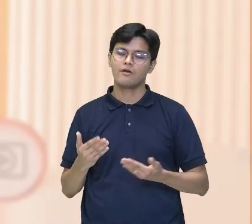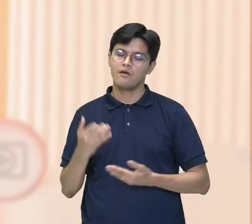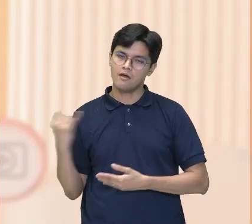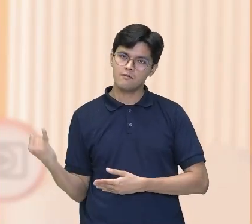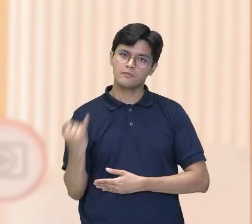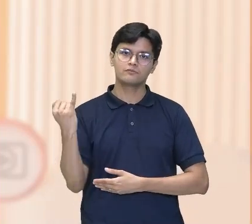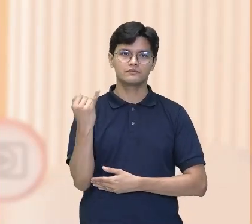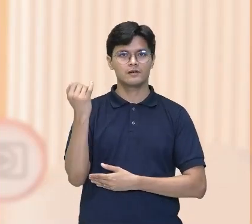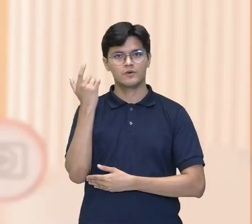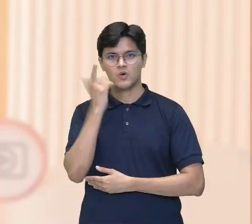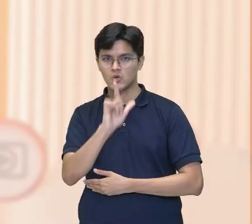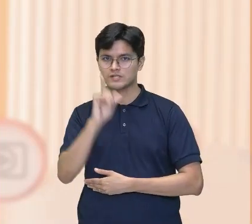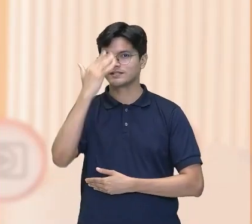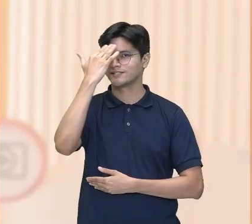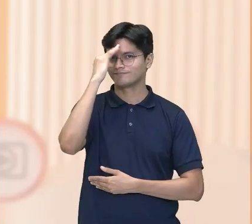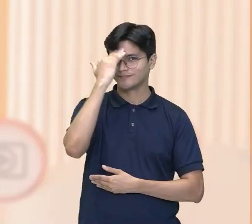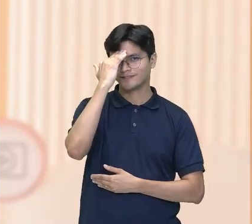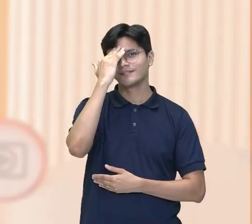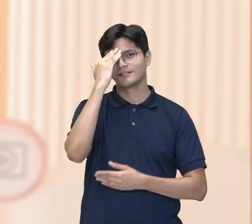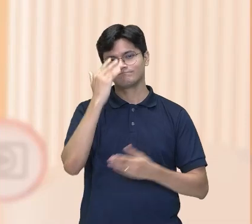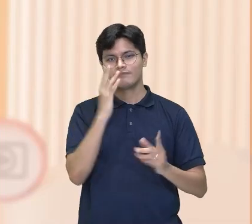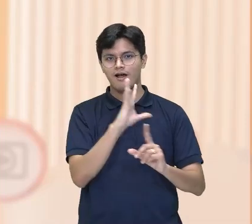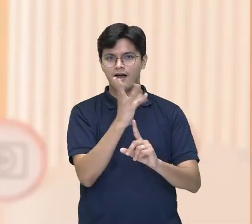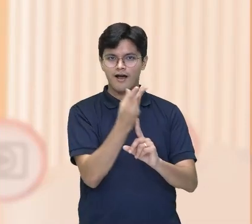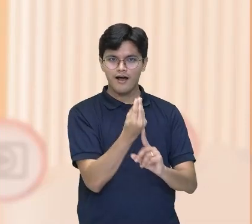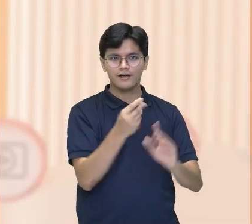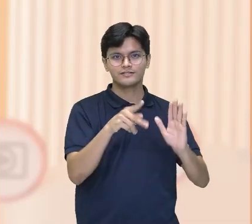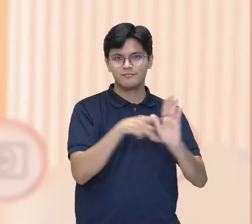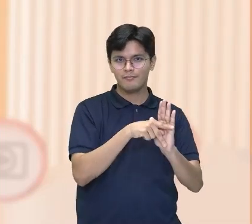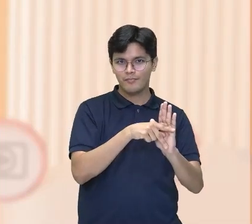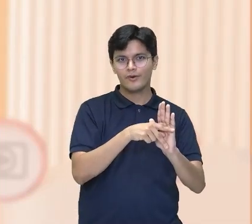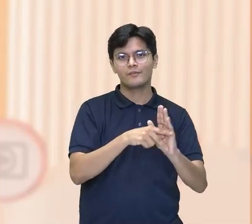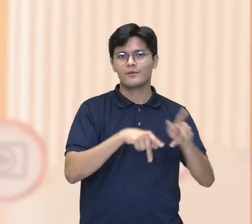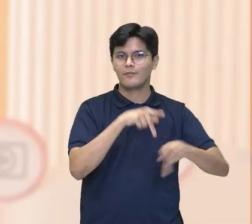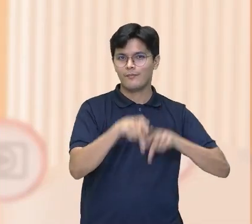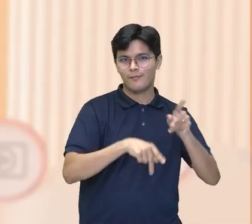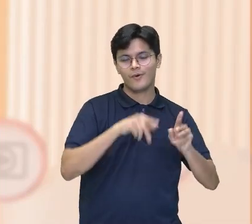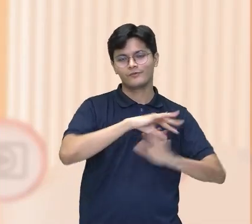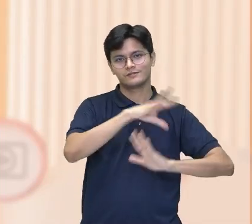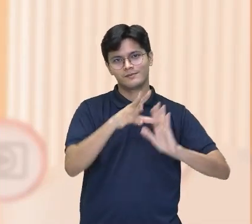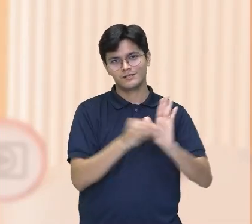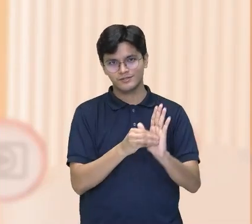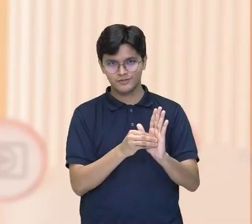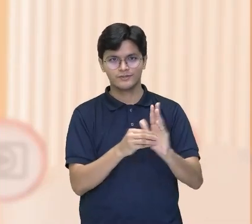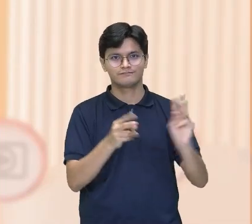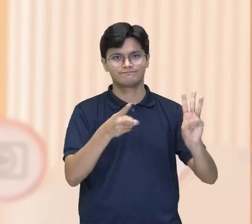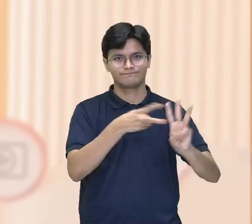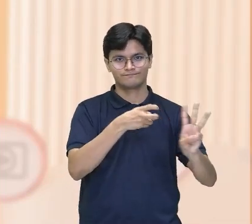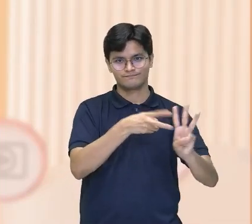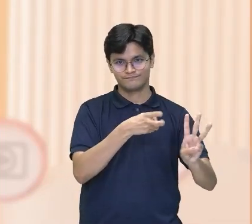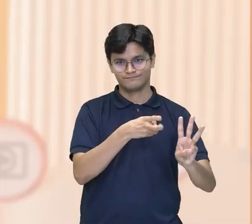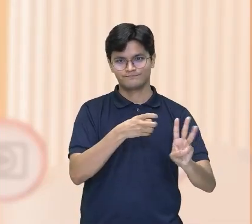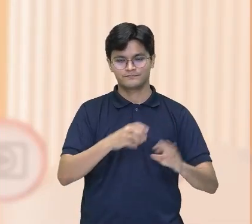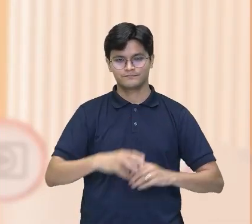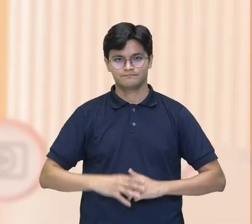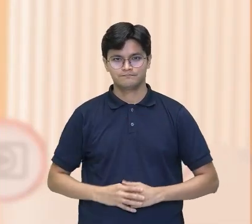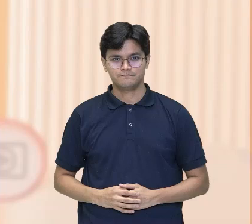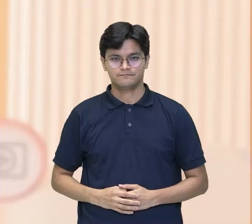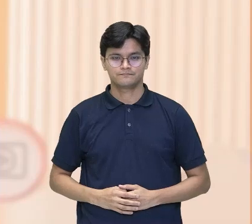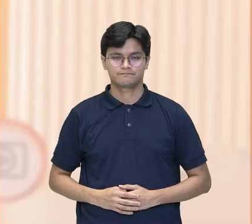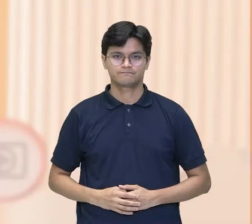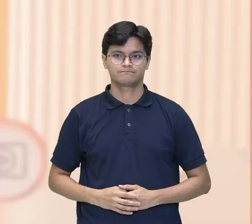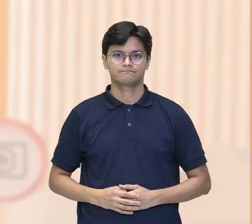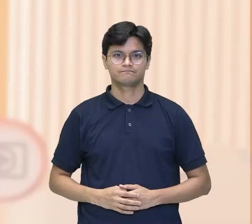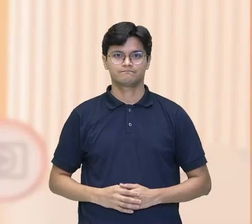entender, então, a arte da Amazônia, a arte dos povos da Amazônia, a arte dos indígenas. Tá bom? Então,